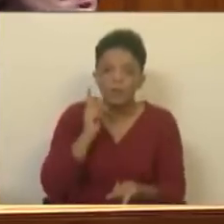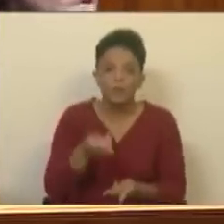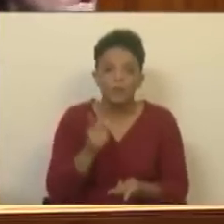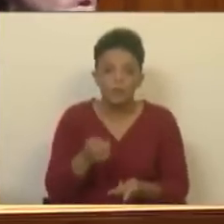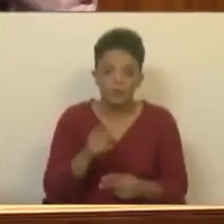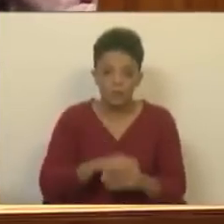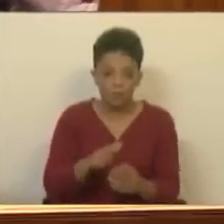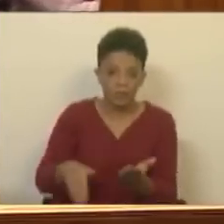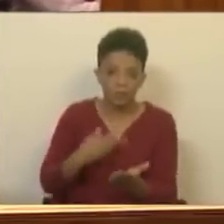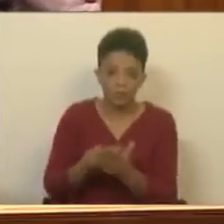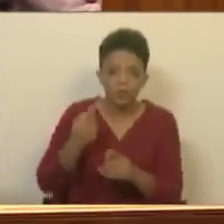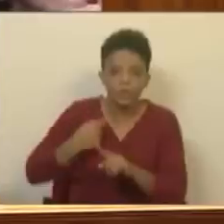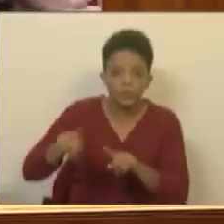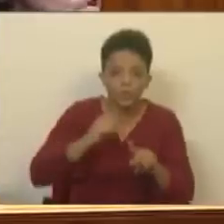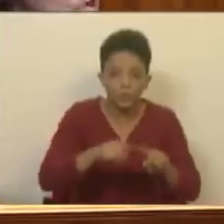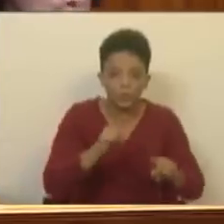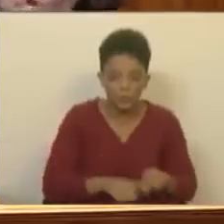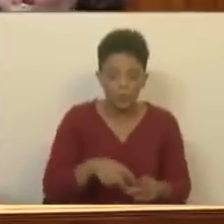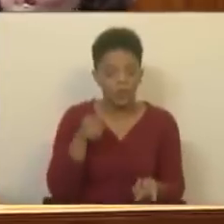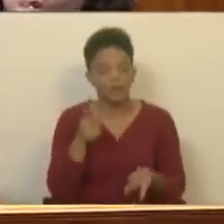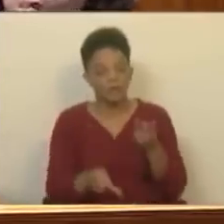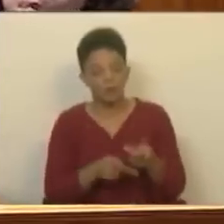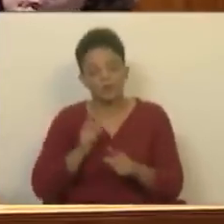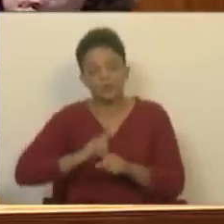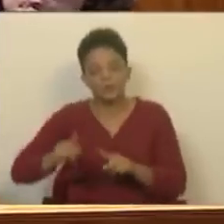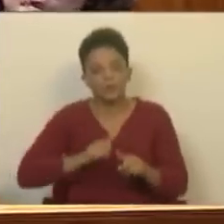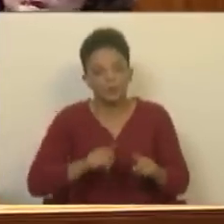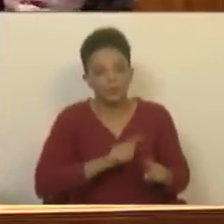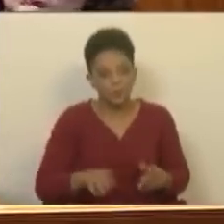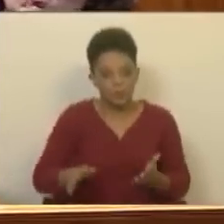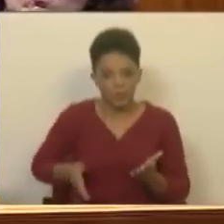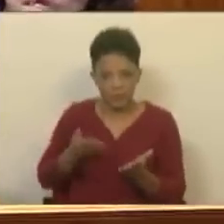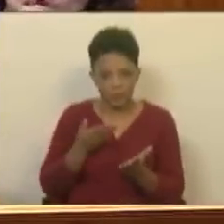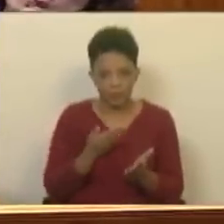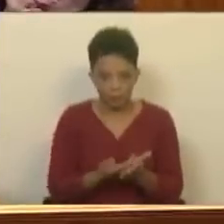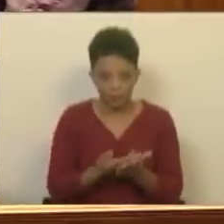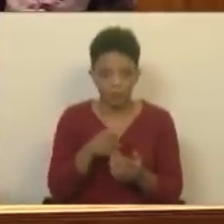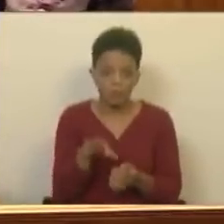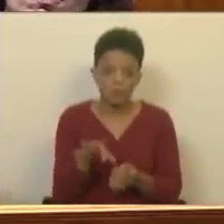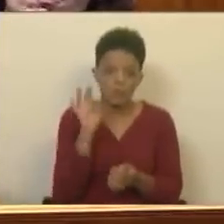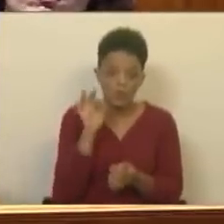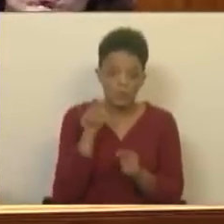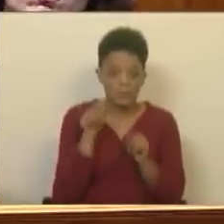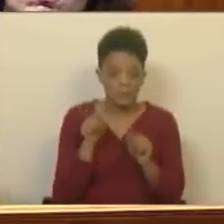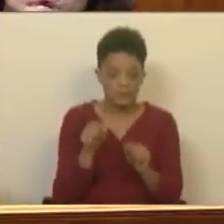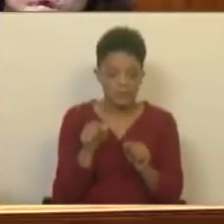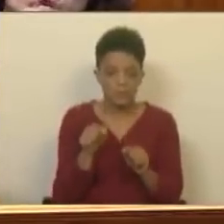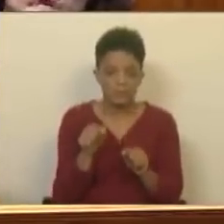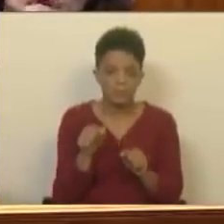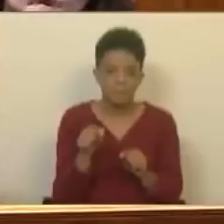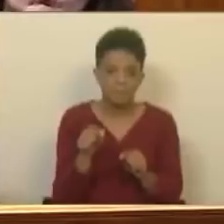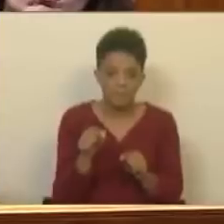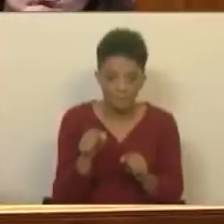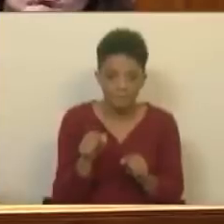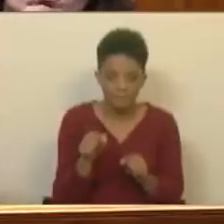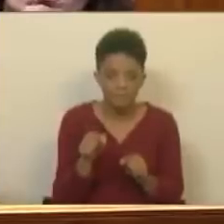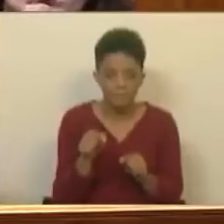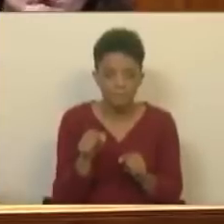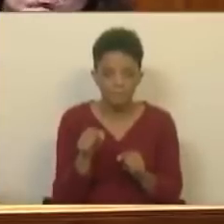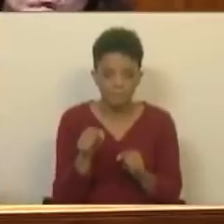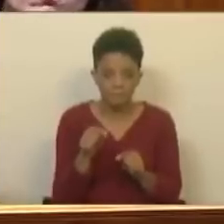as diferentes candidatura invalie as diferentes candidaturas e escolhe Aquelas que